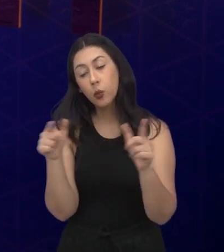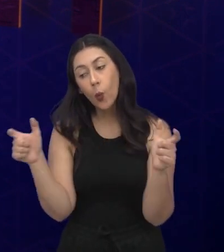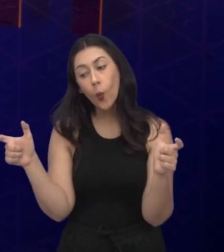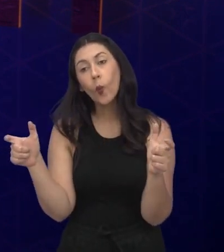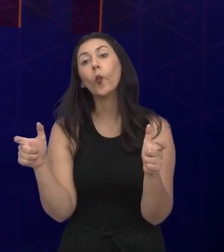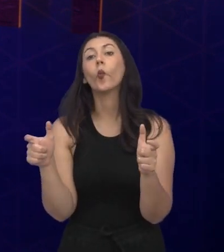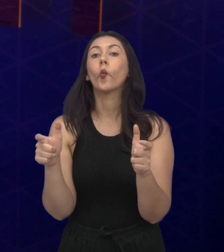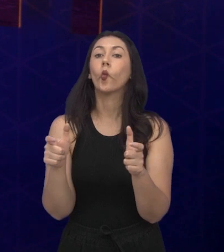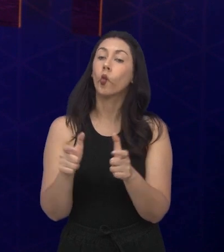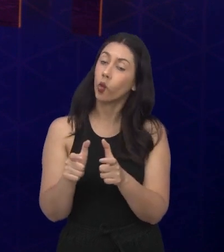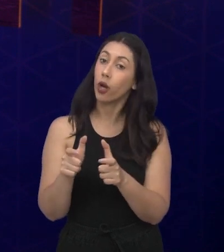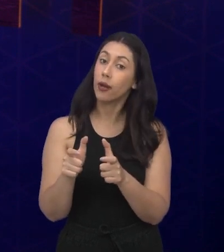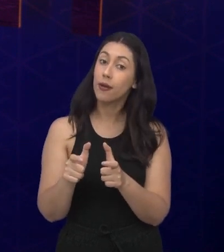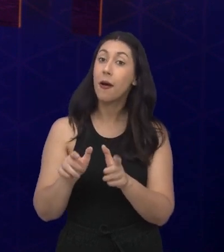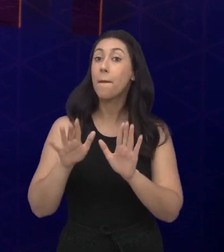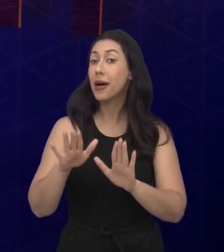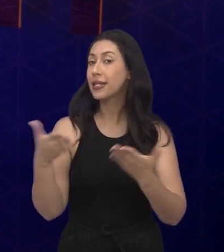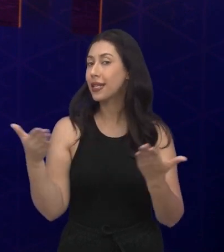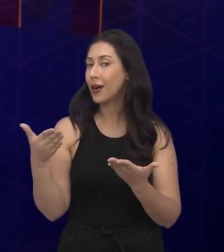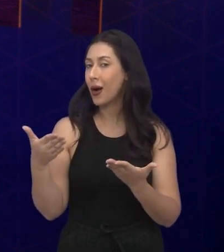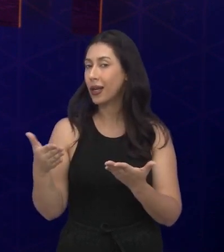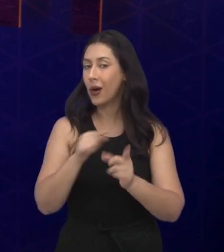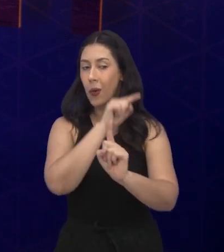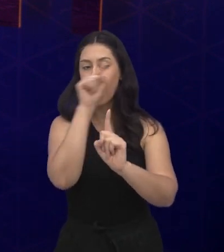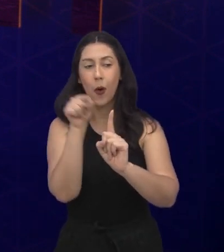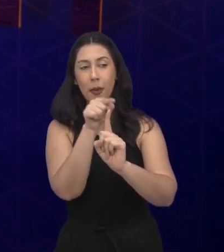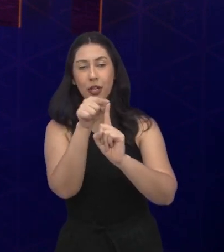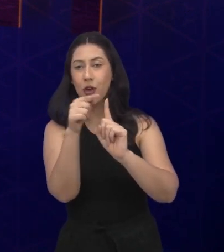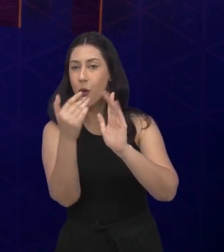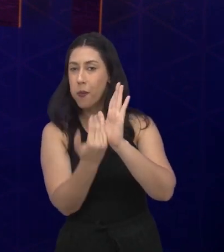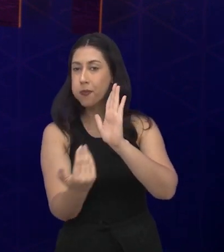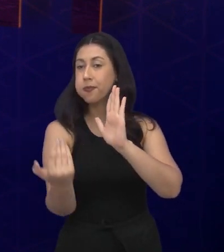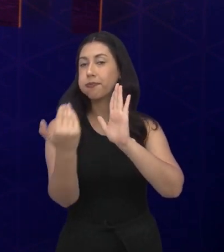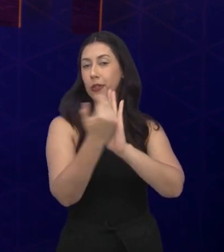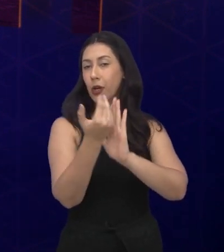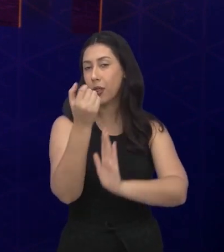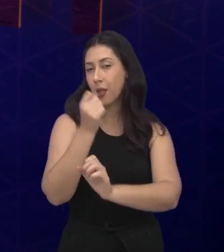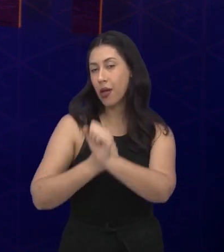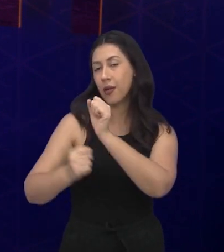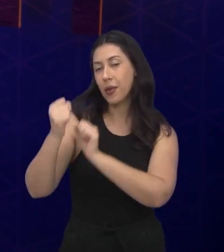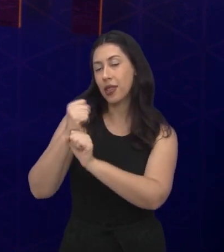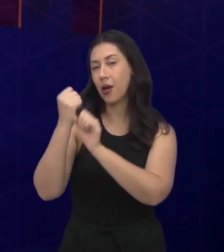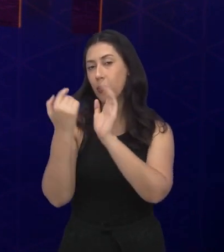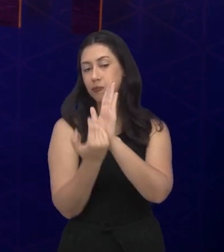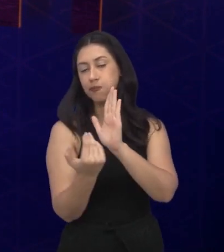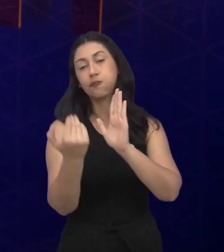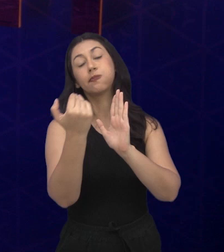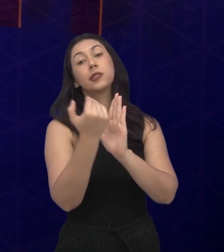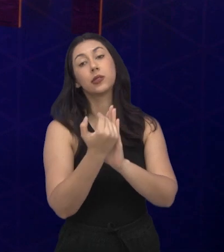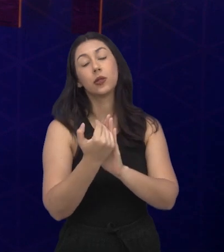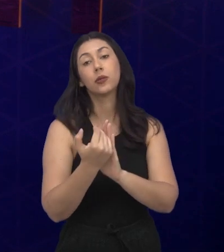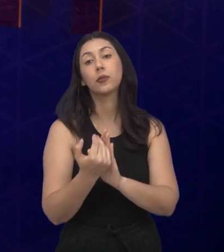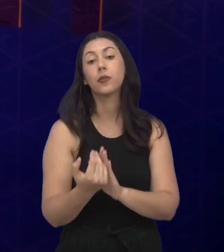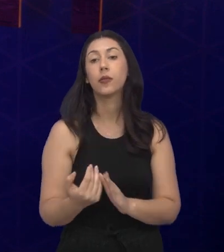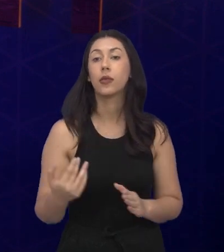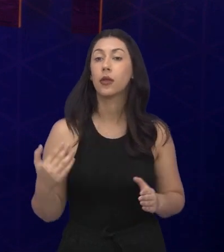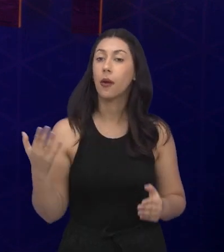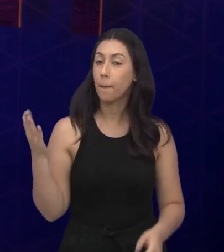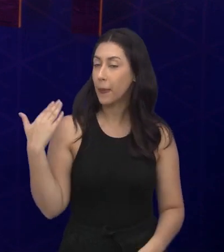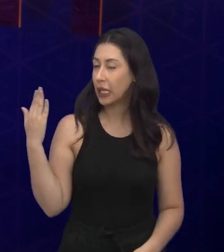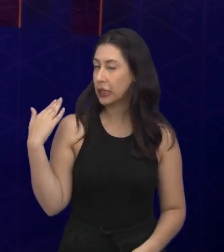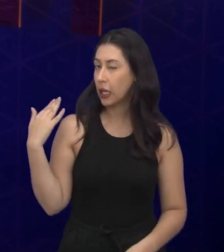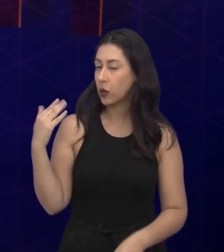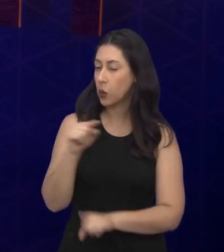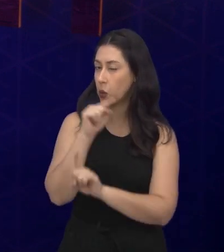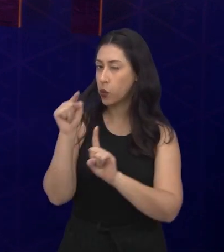para reduzir, né, os gases de efeito estufa, e ele aumentou essa meta no final do ano passado. Ele